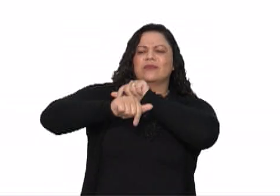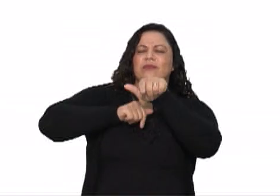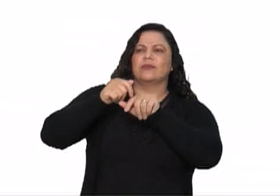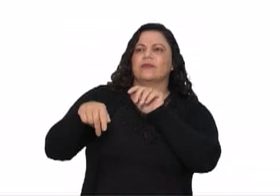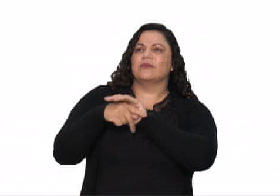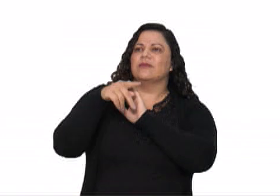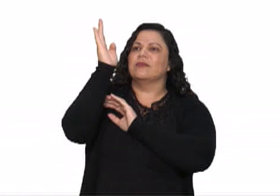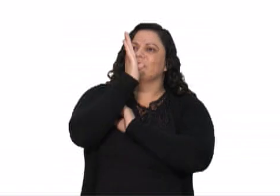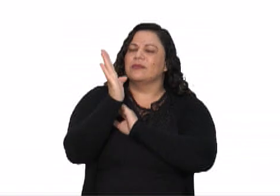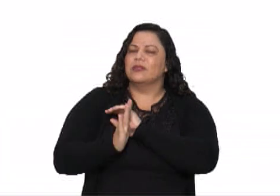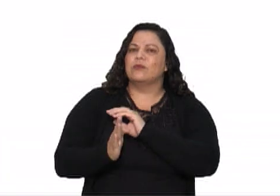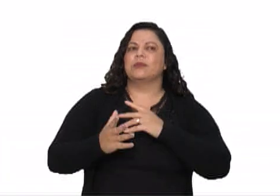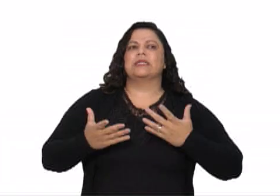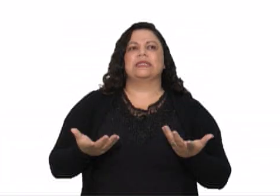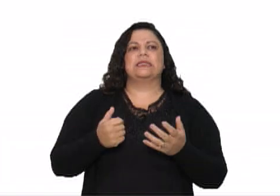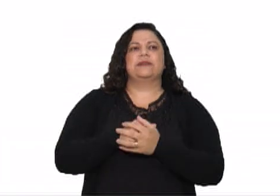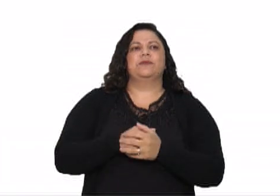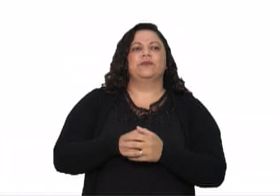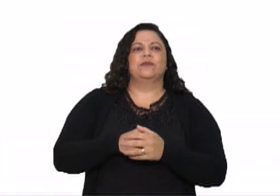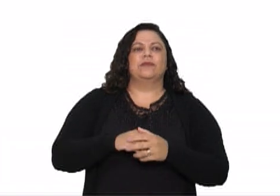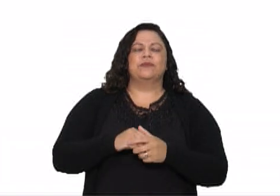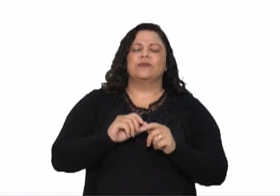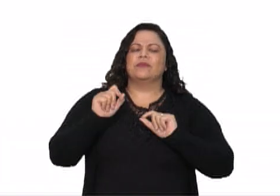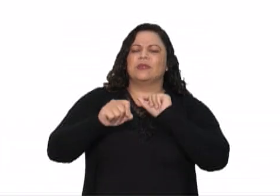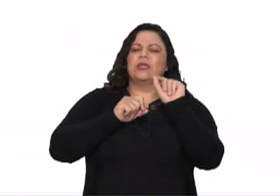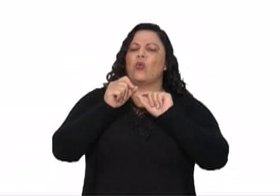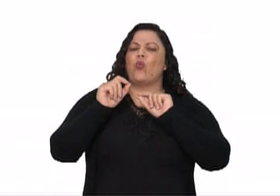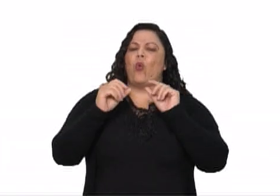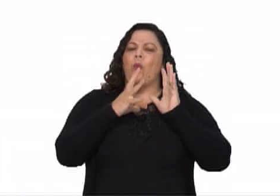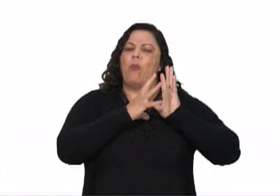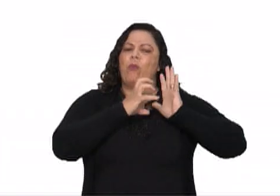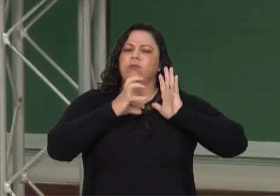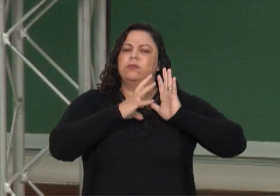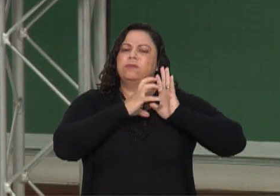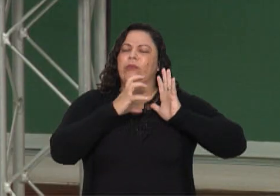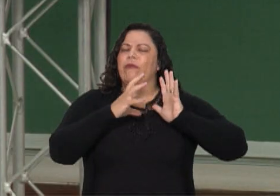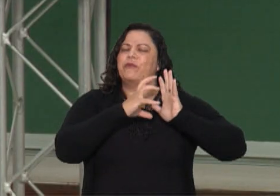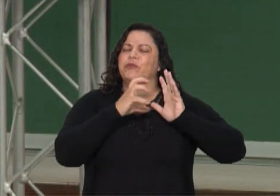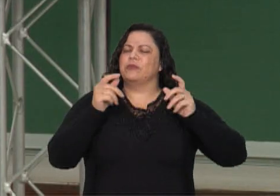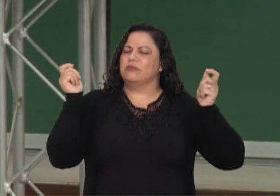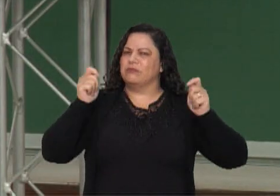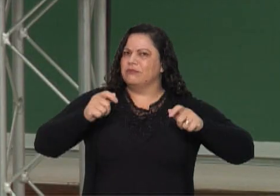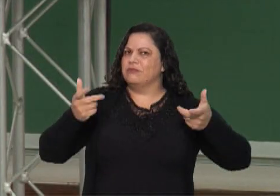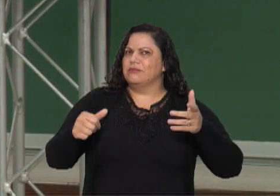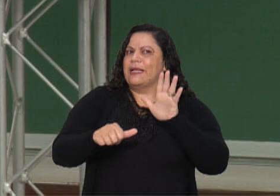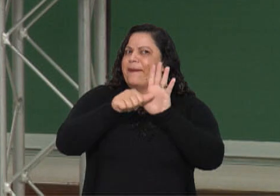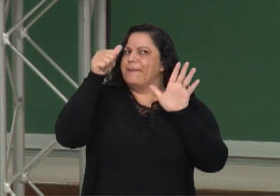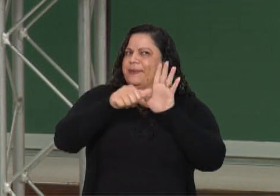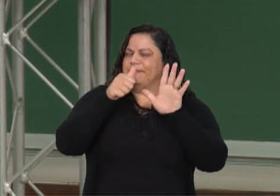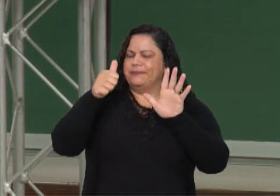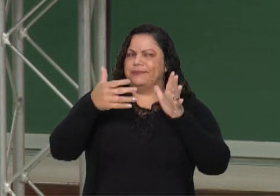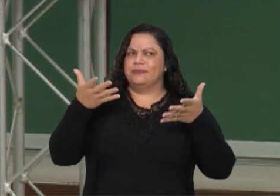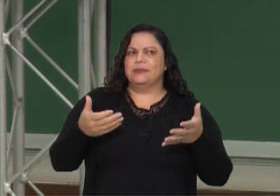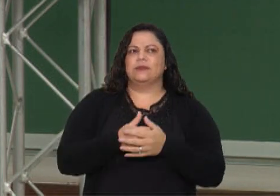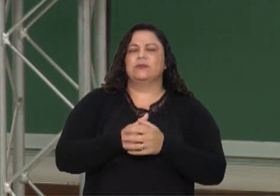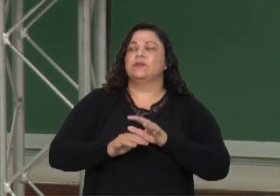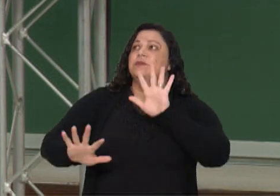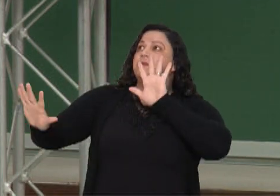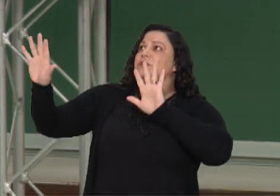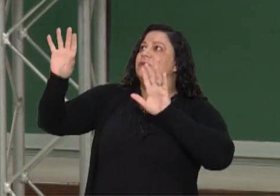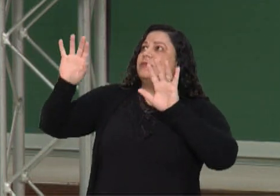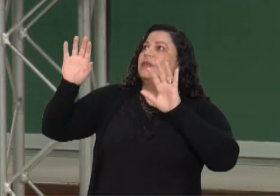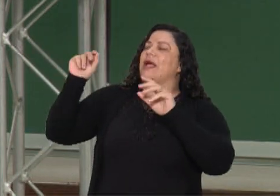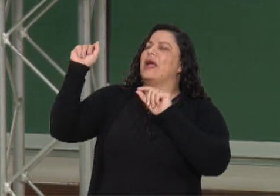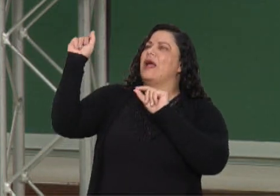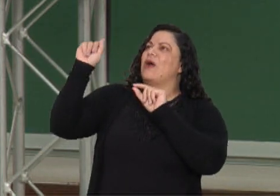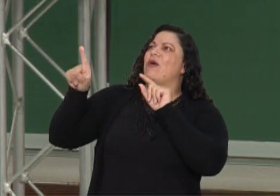estilizados, formas volumosas. Muito bem. Pessoal, primeira coisa, vimos aqui a imagem e eu